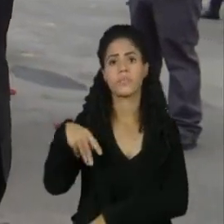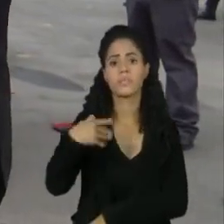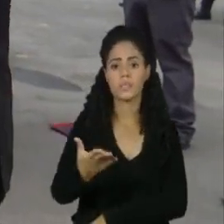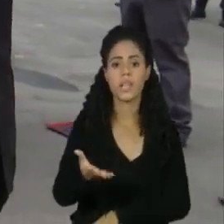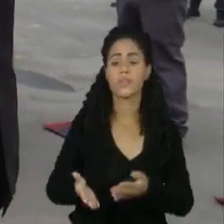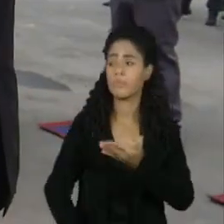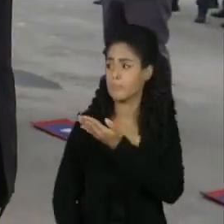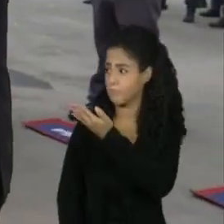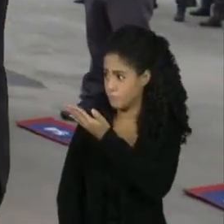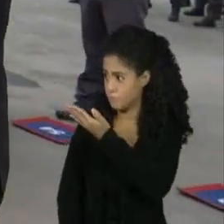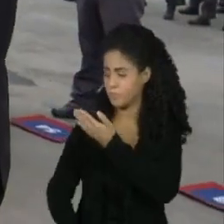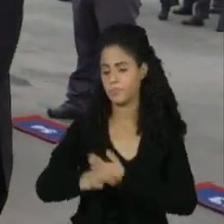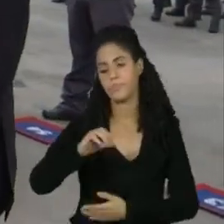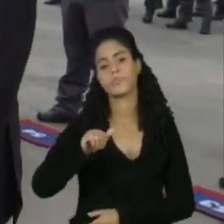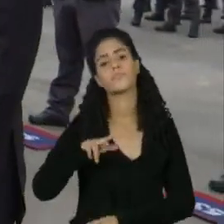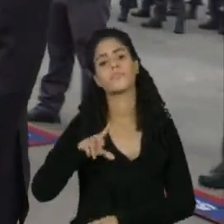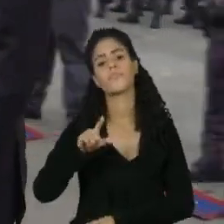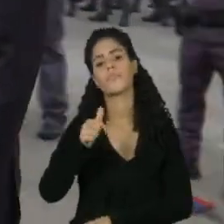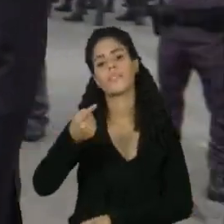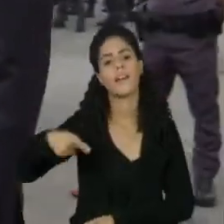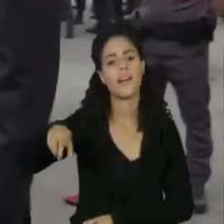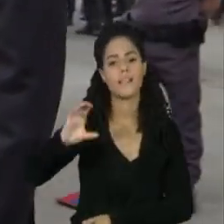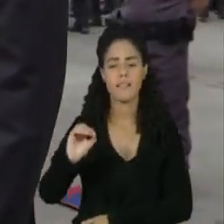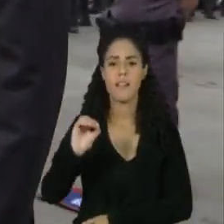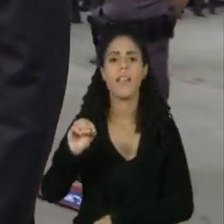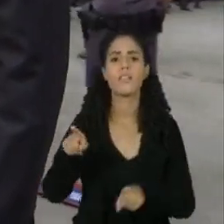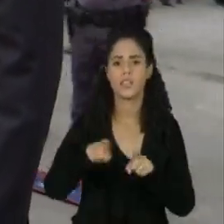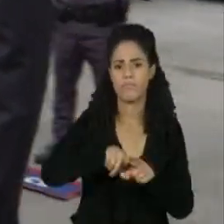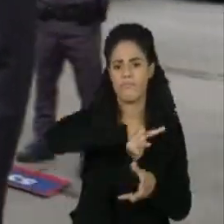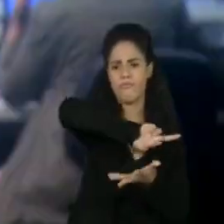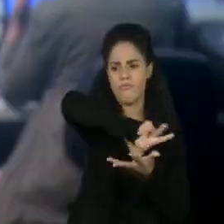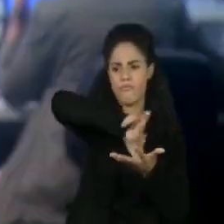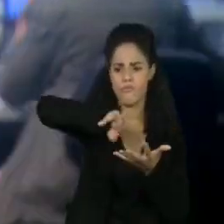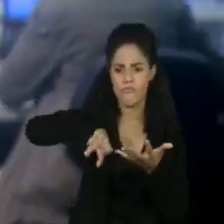de São Paulo Carlão Pignatari entre outros